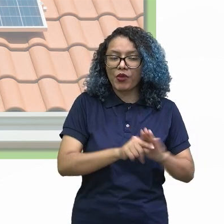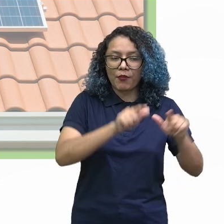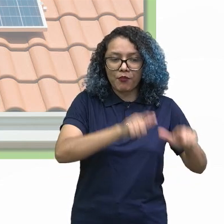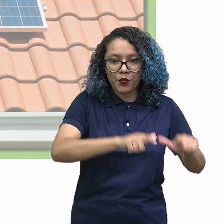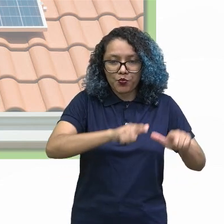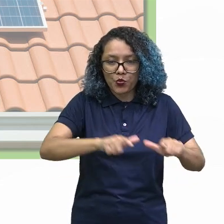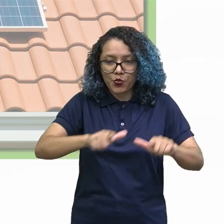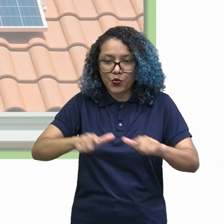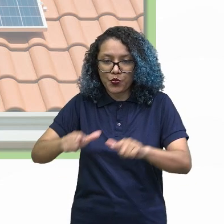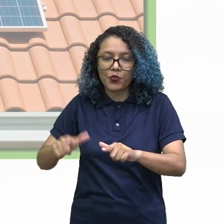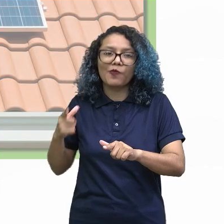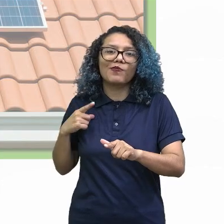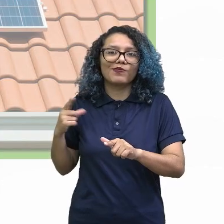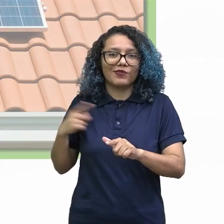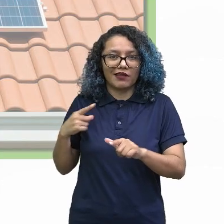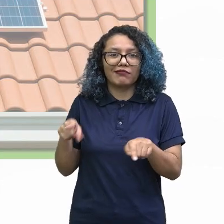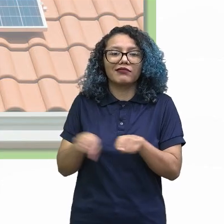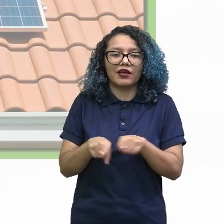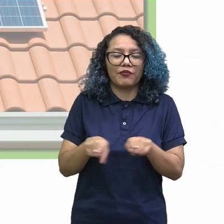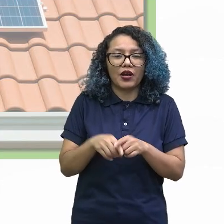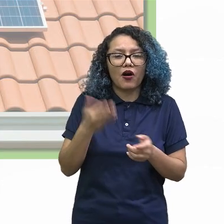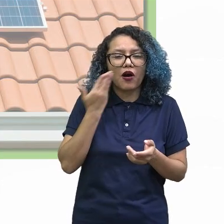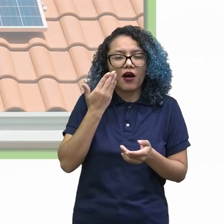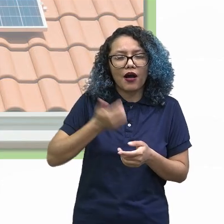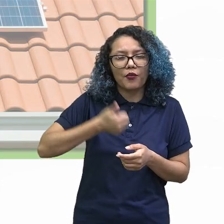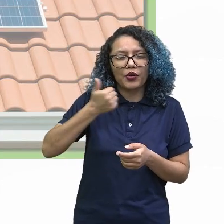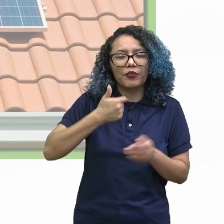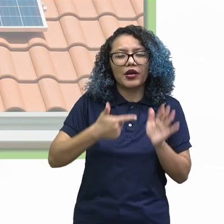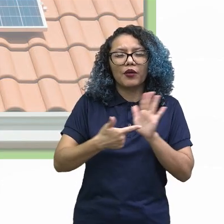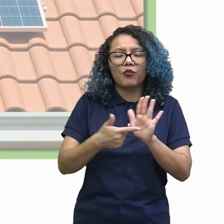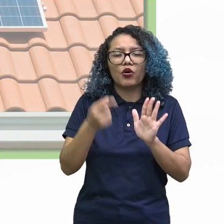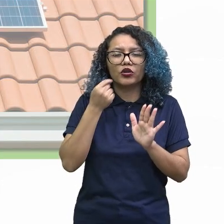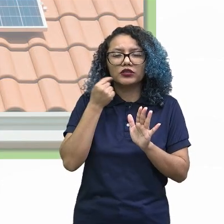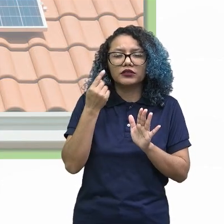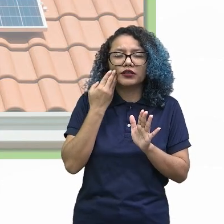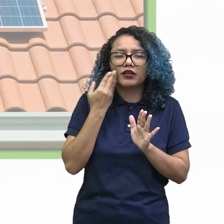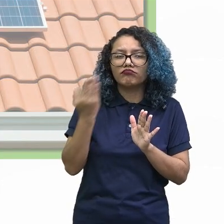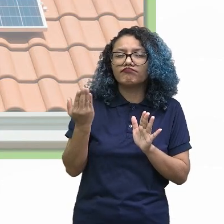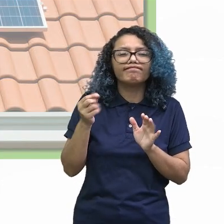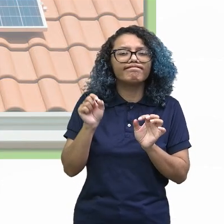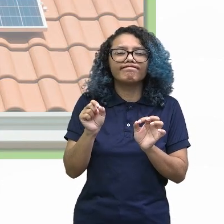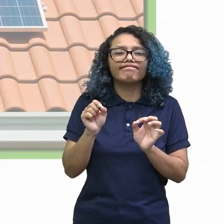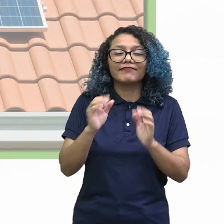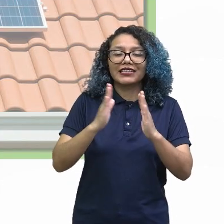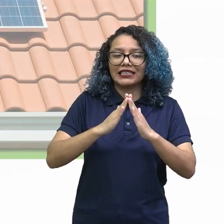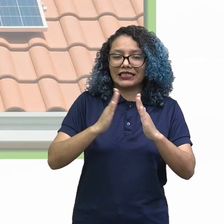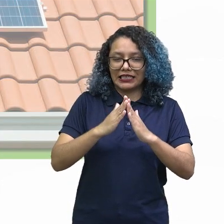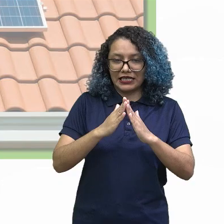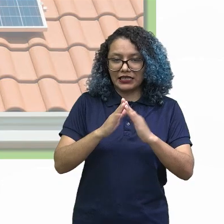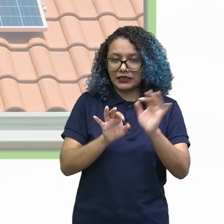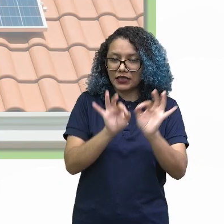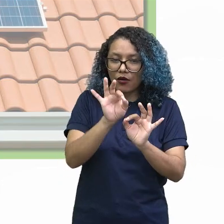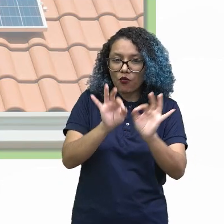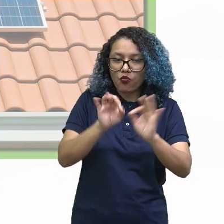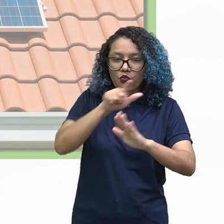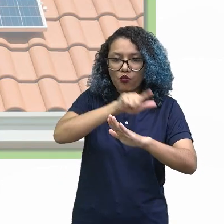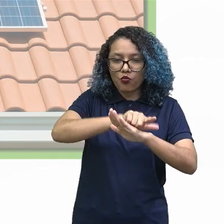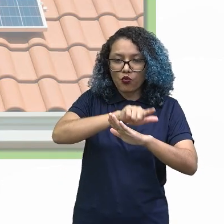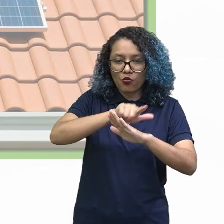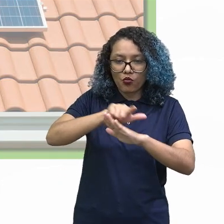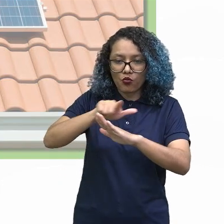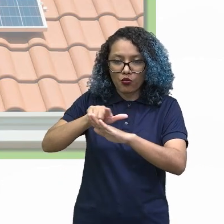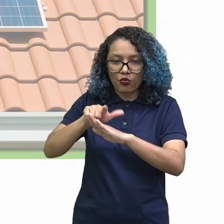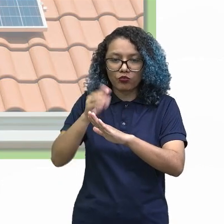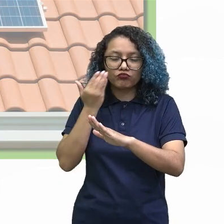placas solares. Essa primeira representação mostra para a gente ali o exemplo de uma casa que instalou placas solares